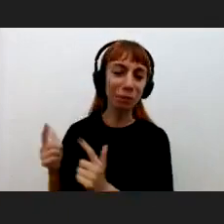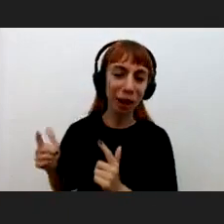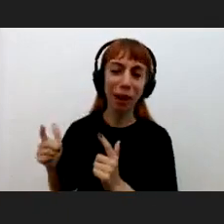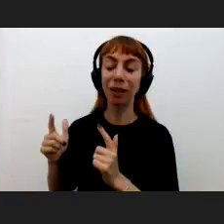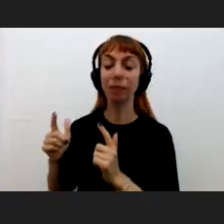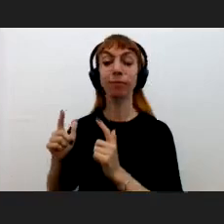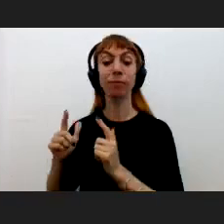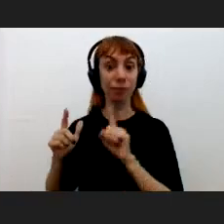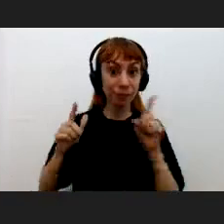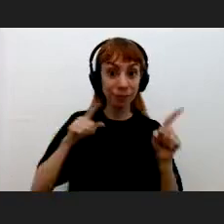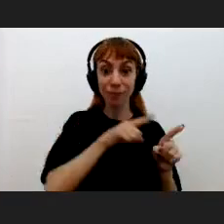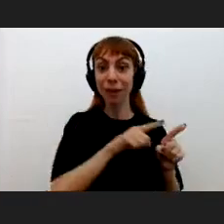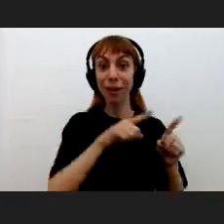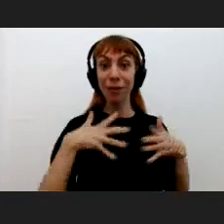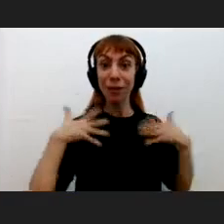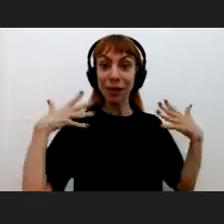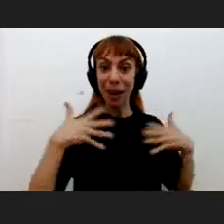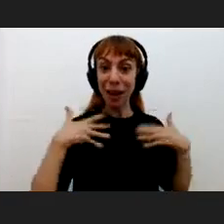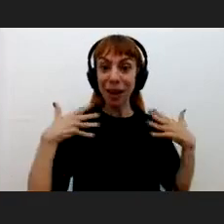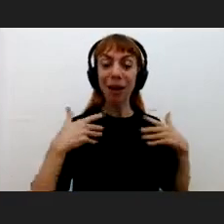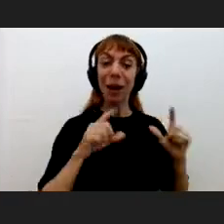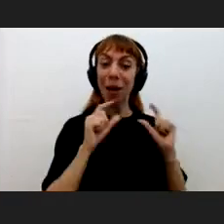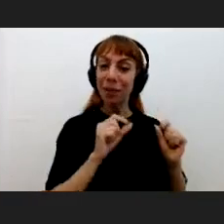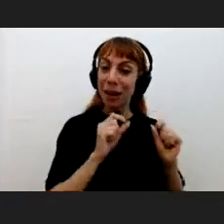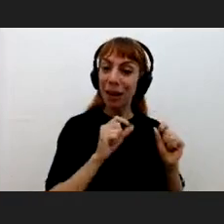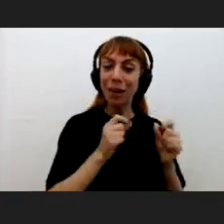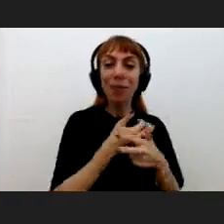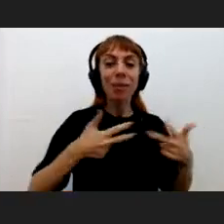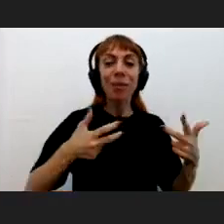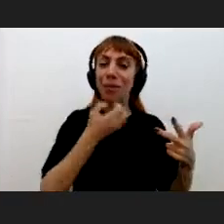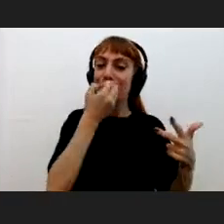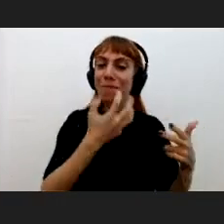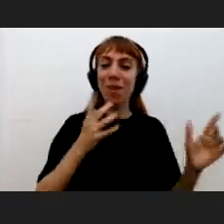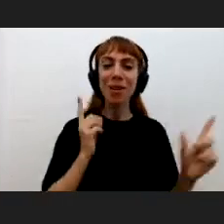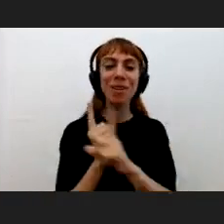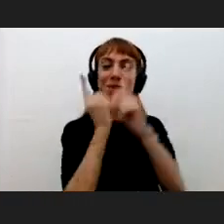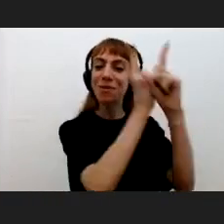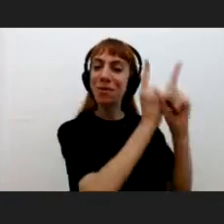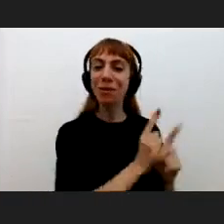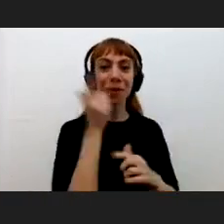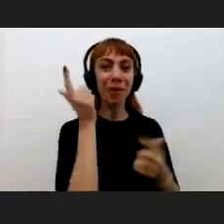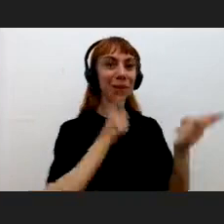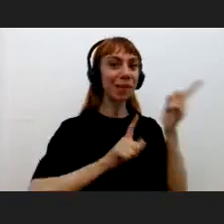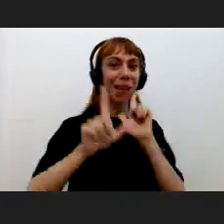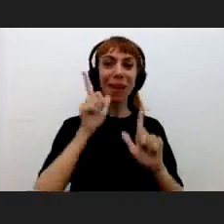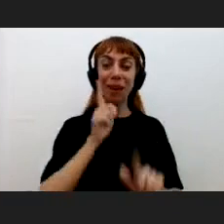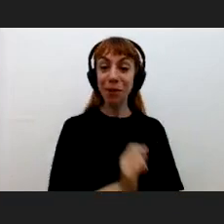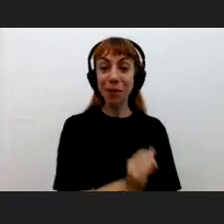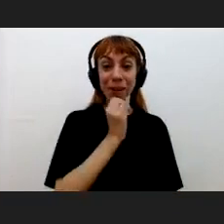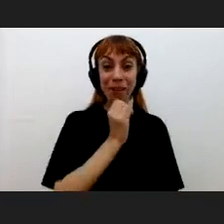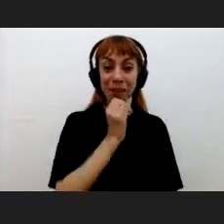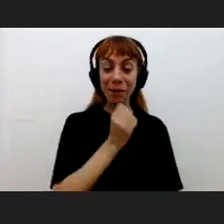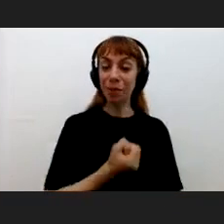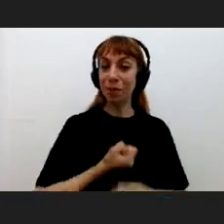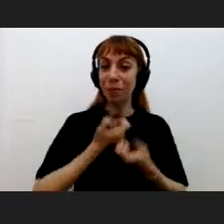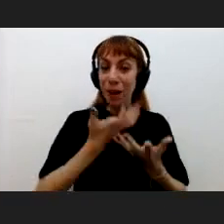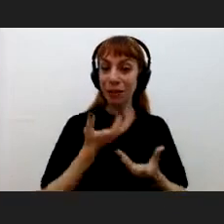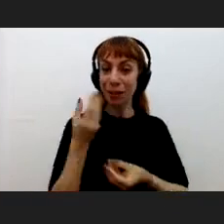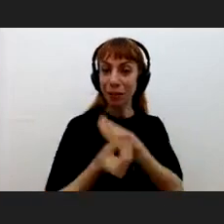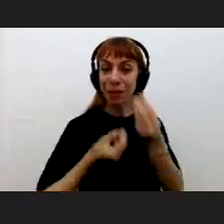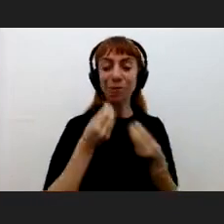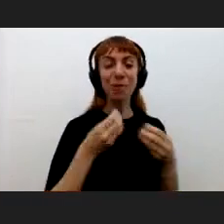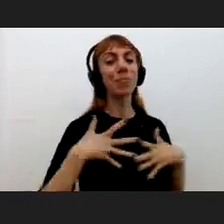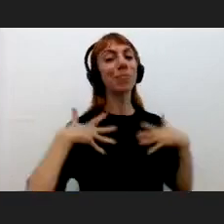perceber nos bons encontros e que se expressam através da alegria, da